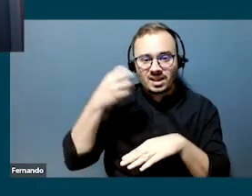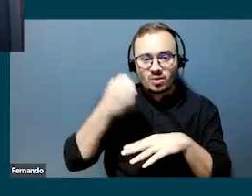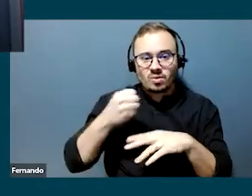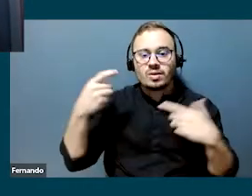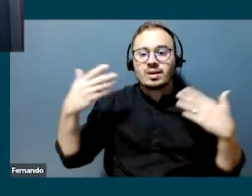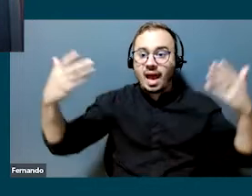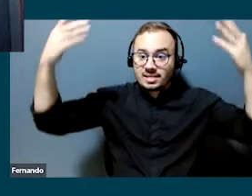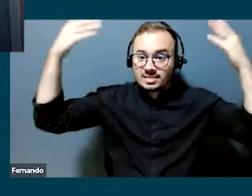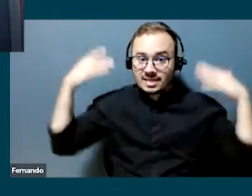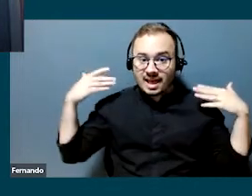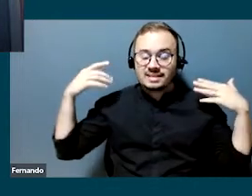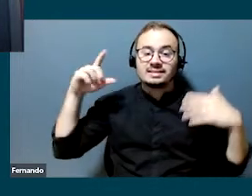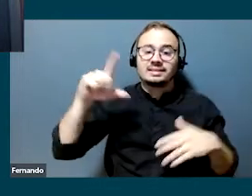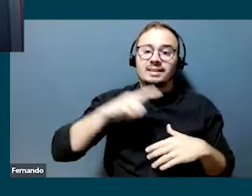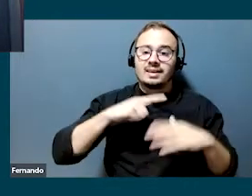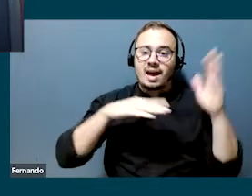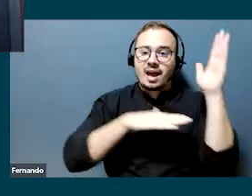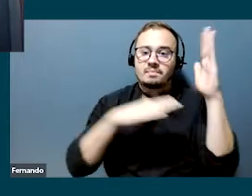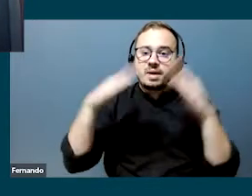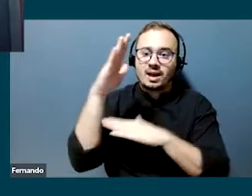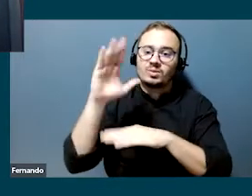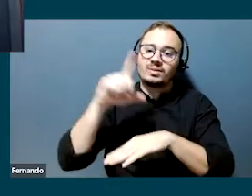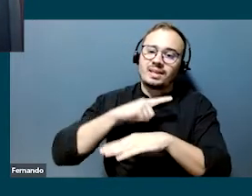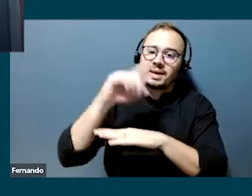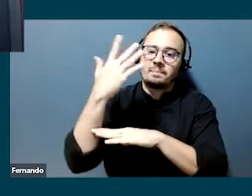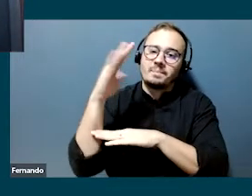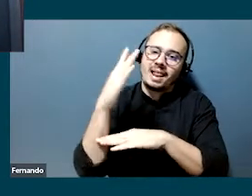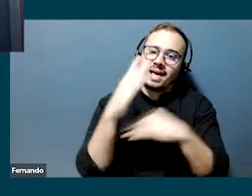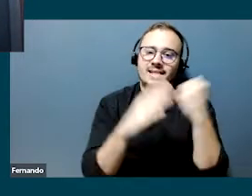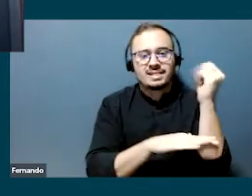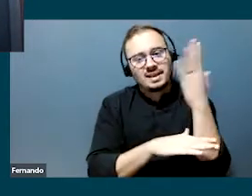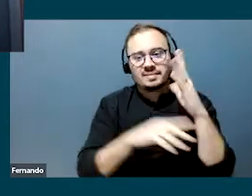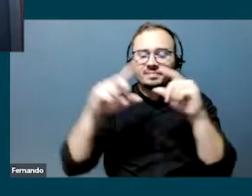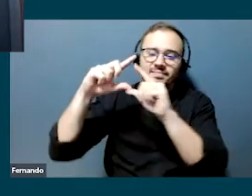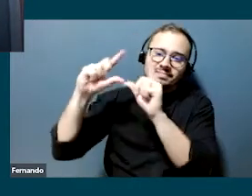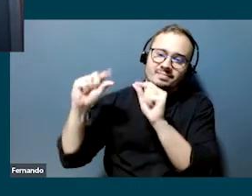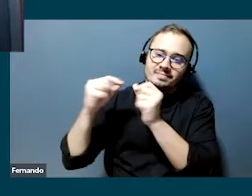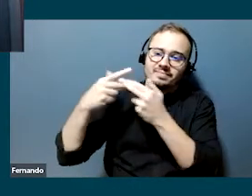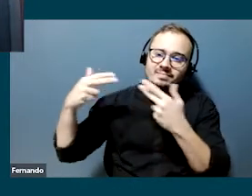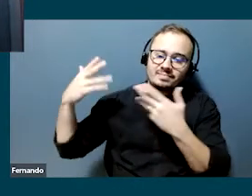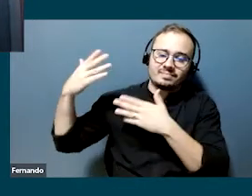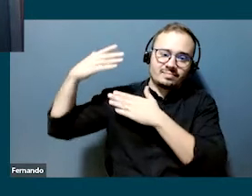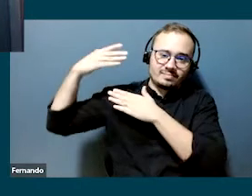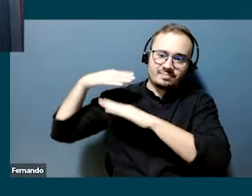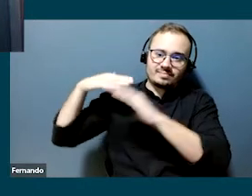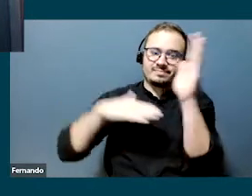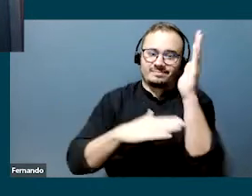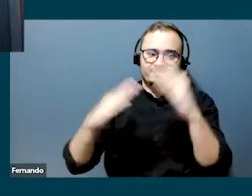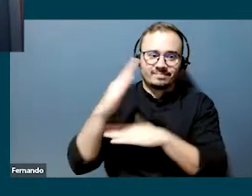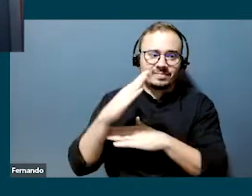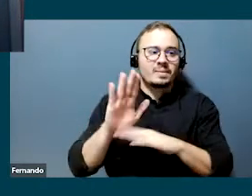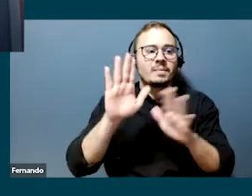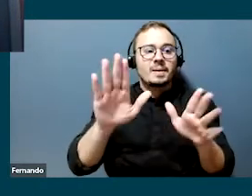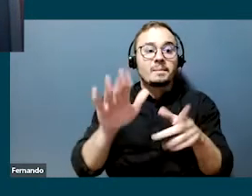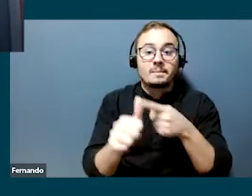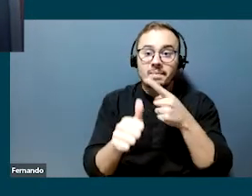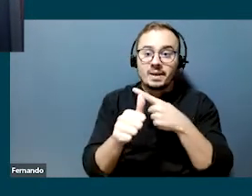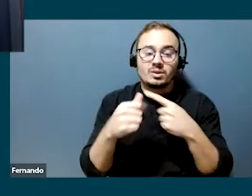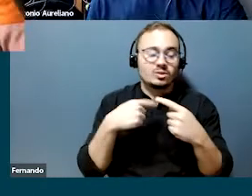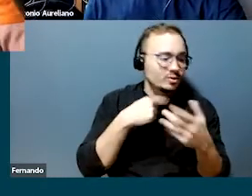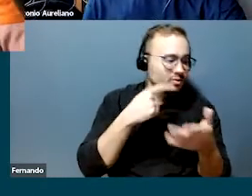da XConf. Atrás de mim, eu tenho um armário com as plantinhas. E antes que a gente